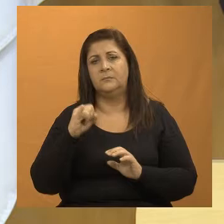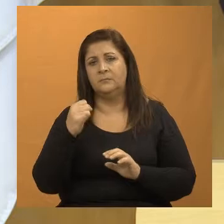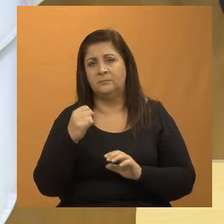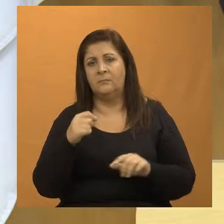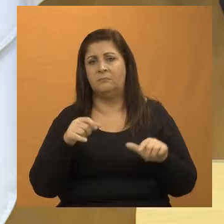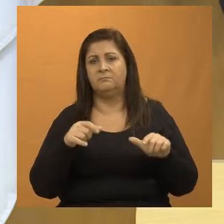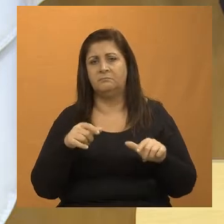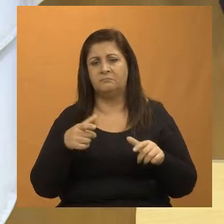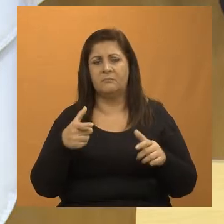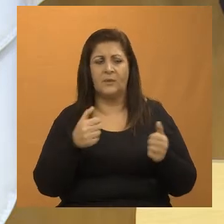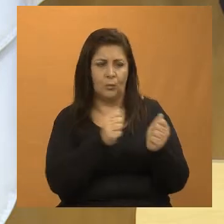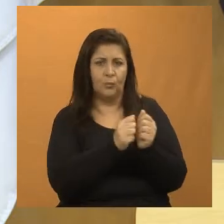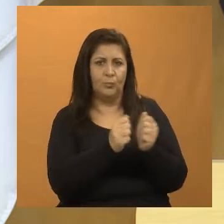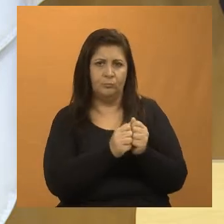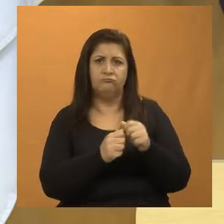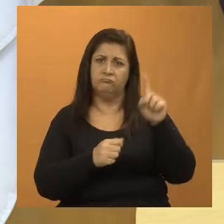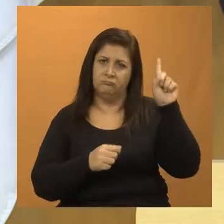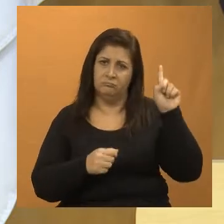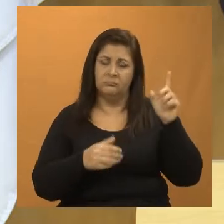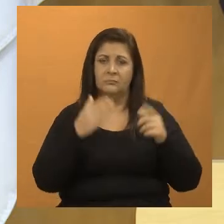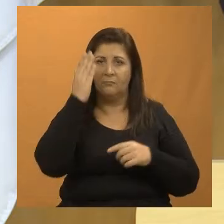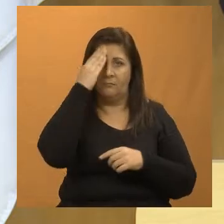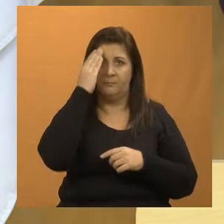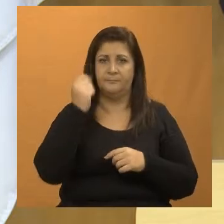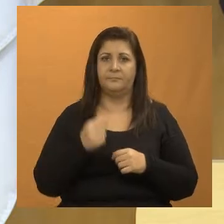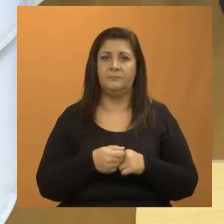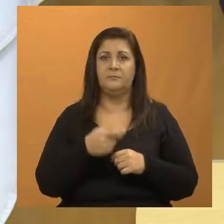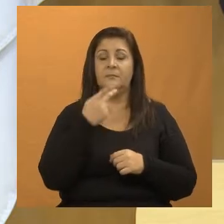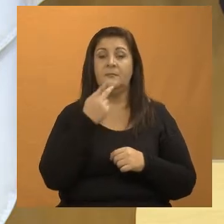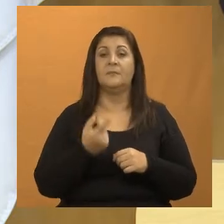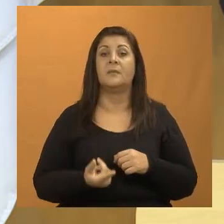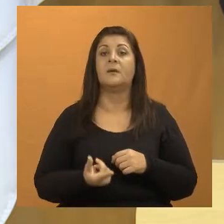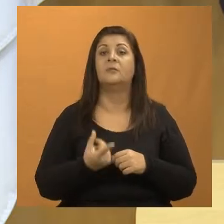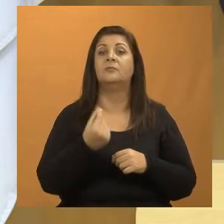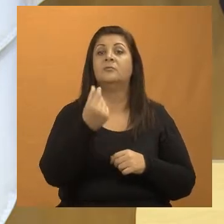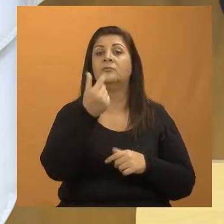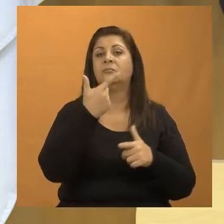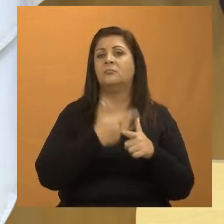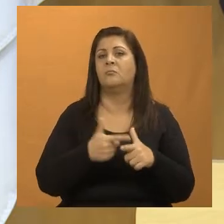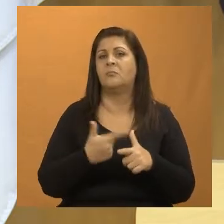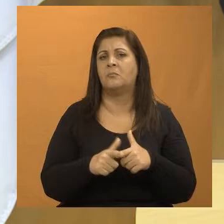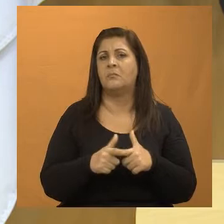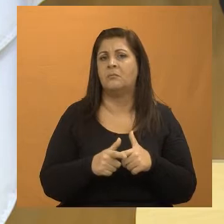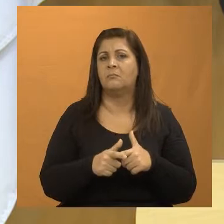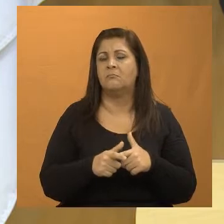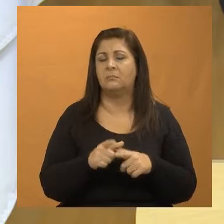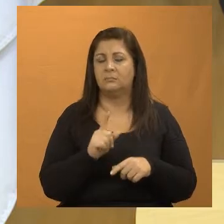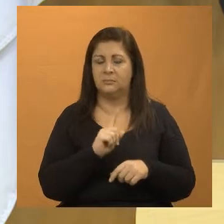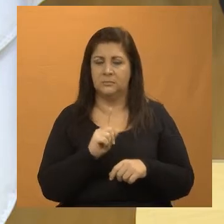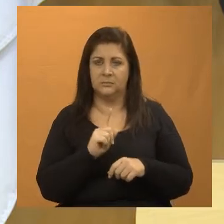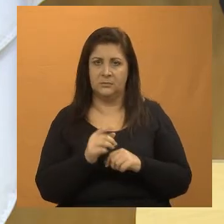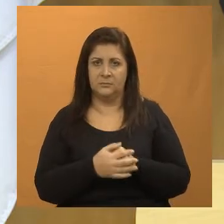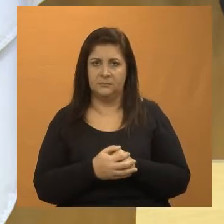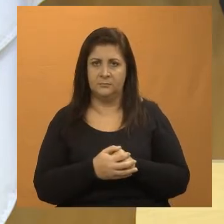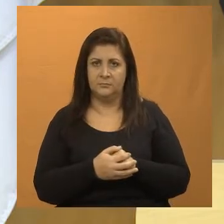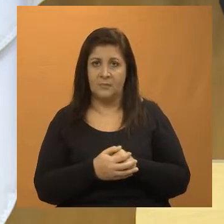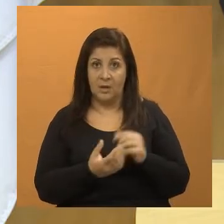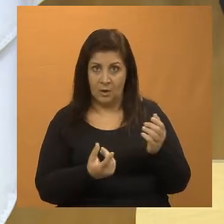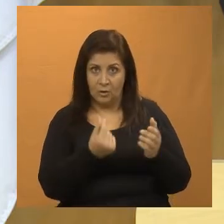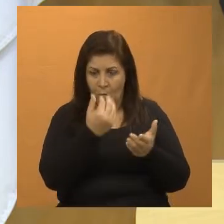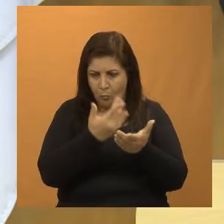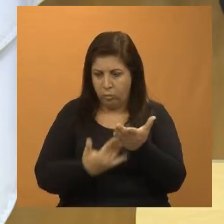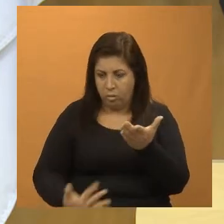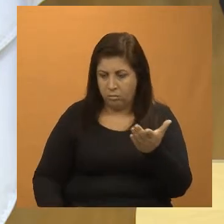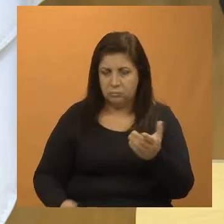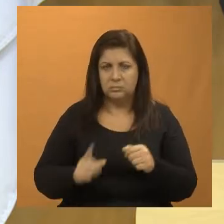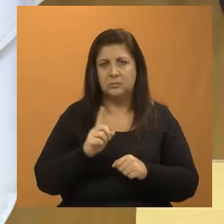comigo, eu coloco a situação de dinheiro como problema no JAC. Não quer dizer que dinheiro sobre ou